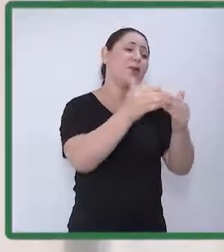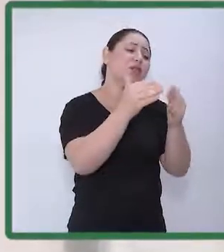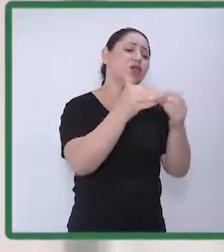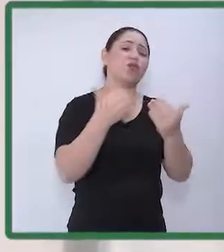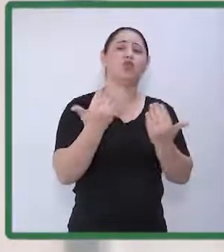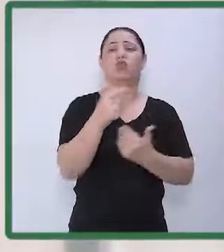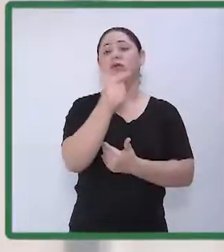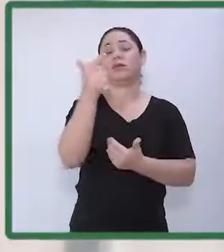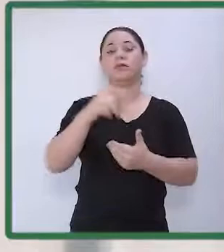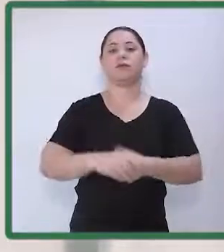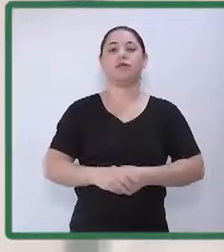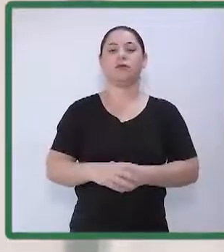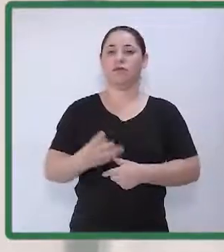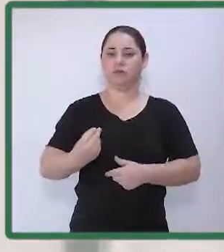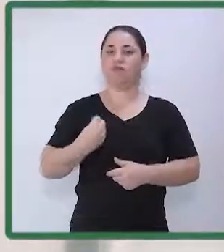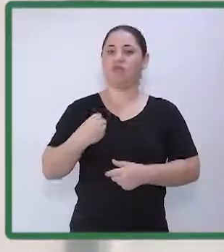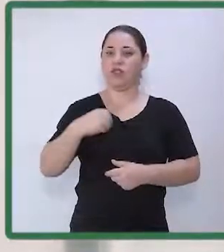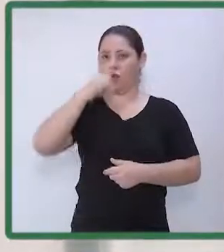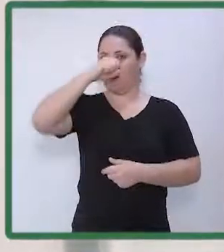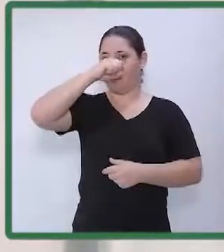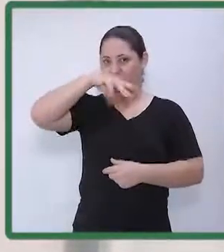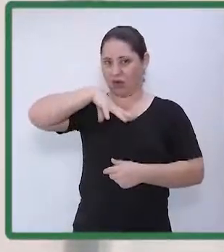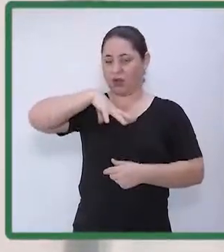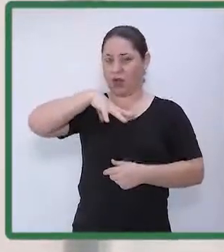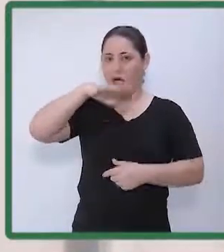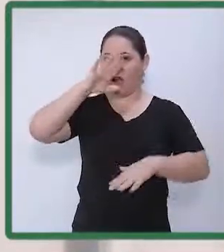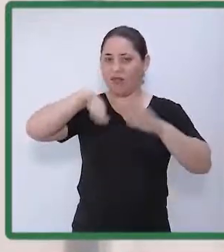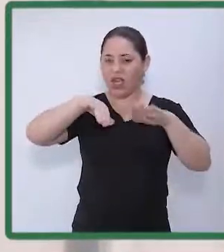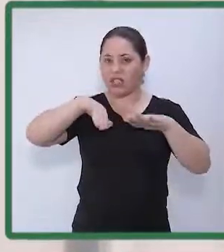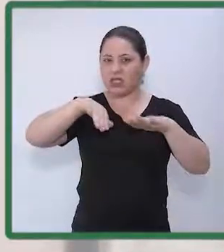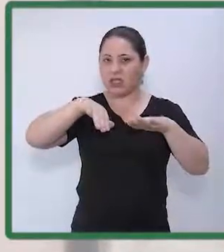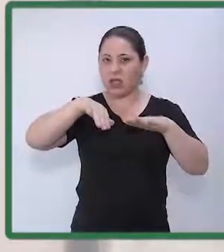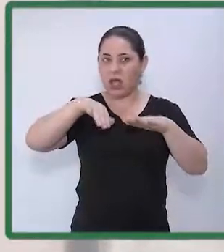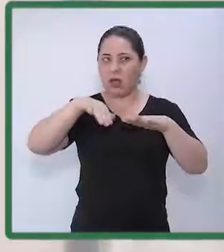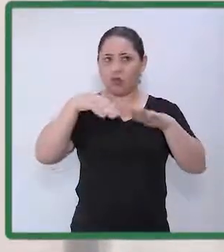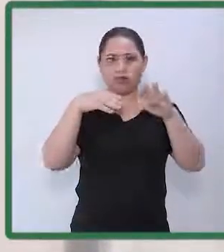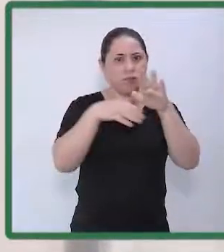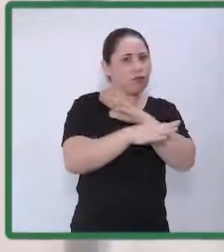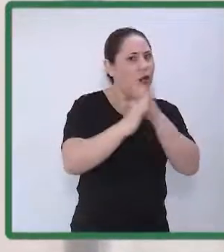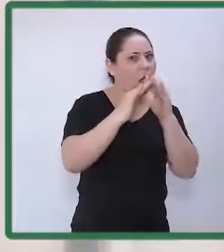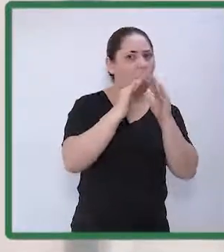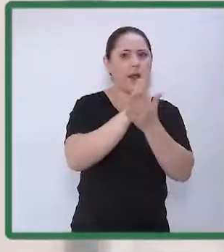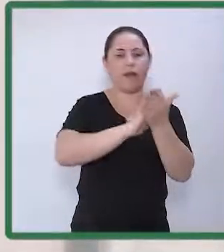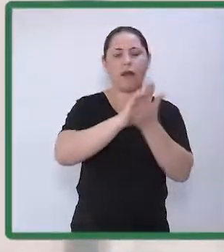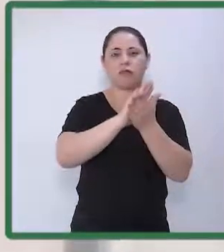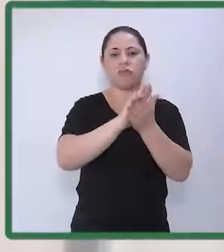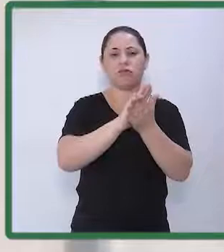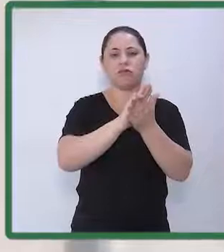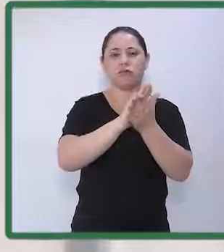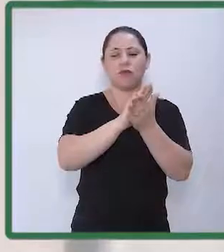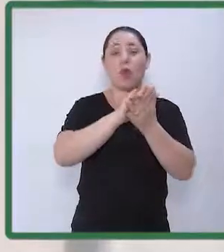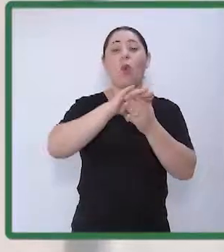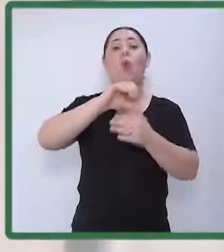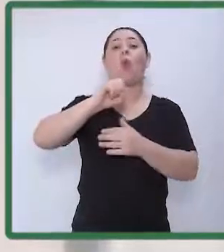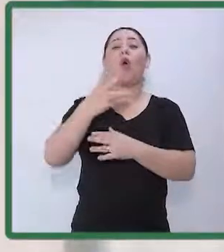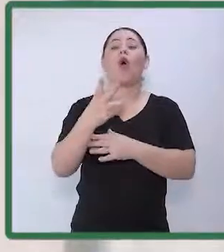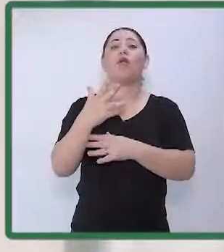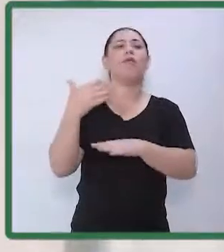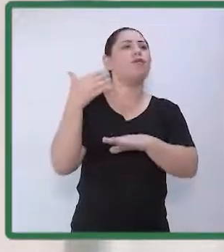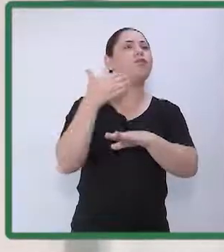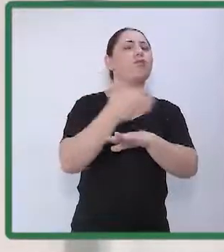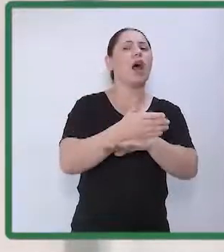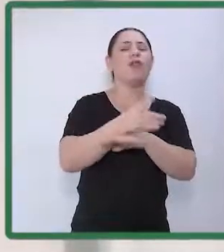ajuda, porque elas vivem num ciclo de violência, muitas vezes não conseguem nem sair de casa, ou quando vai